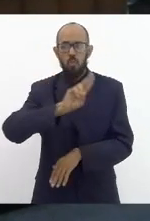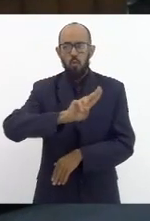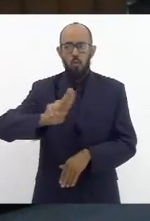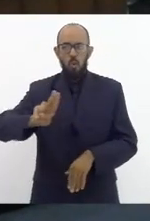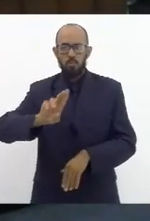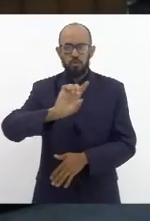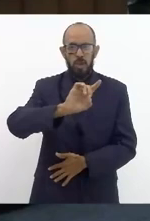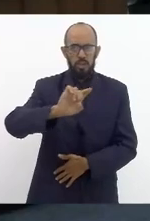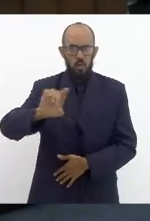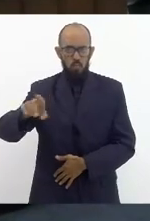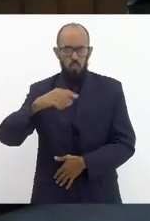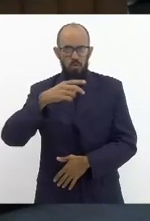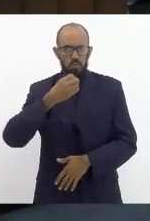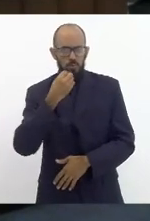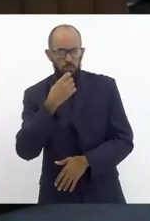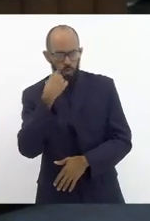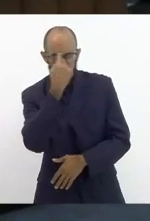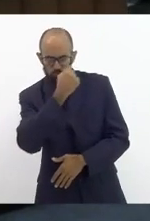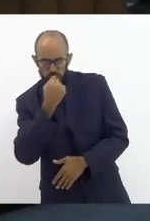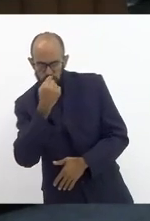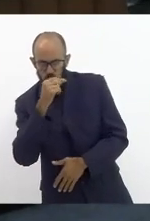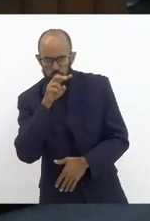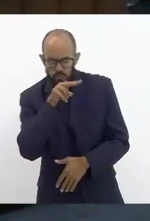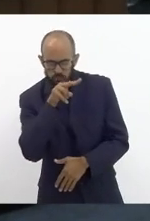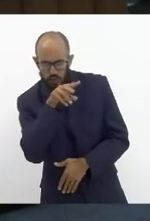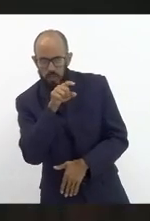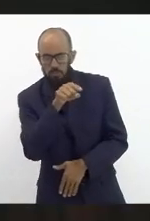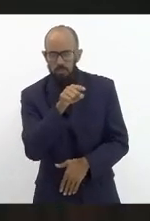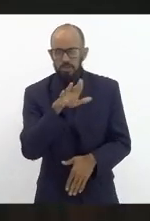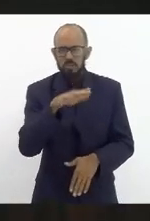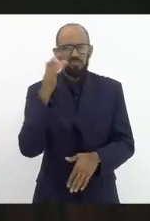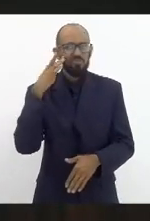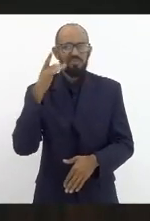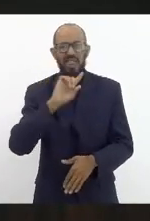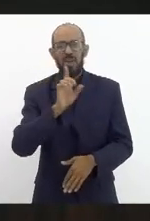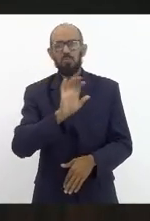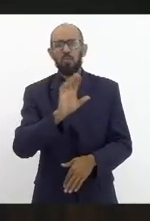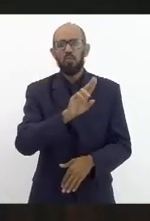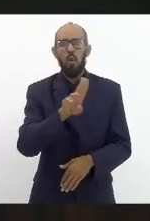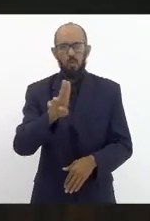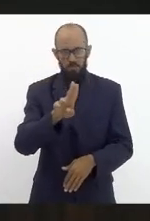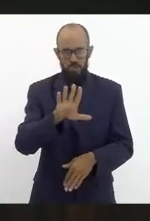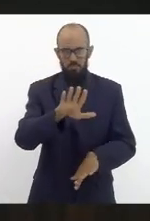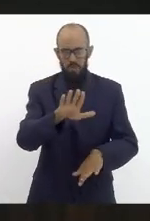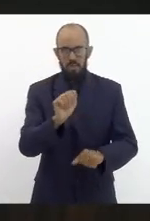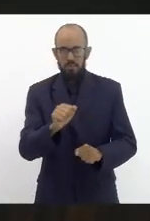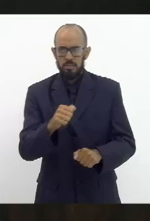bom de fisionomia, mas de nome eu não sou bom, mas eu queria saudar vocês, as representações, que estão